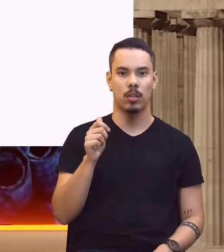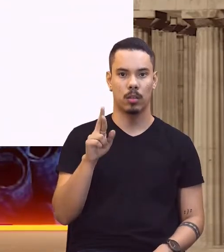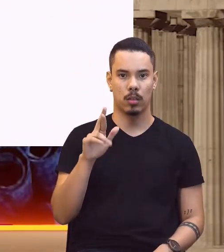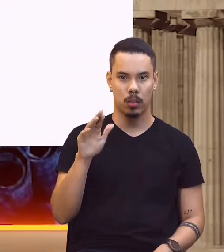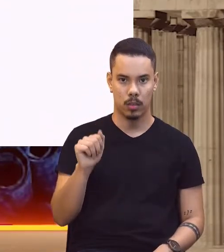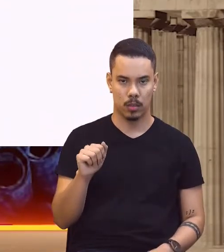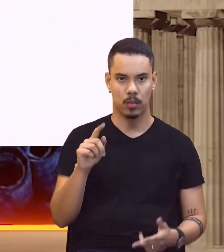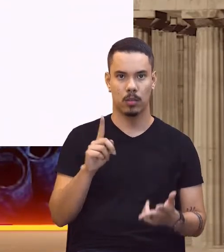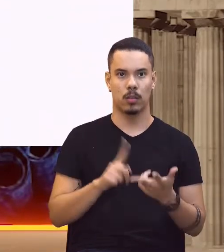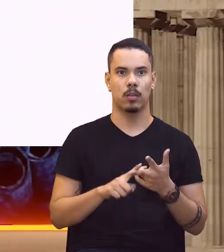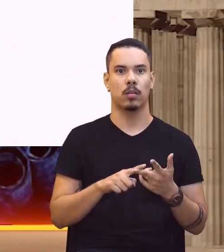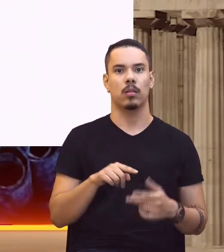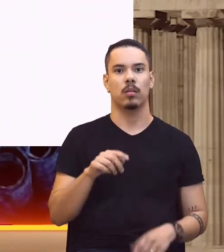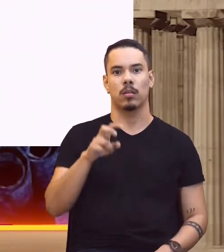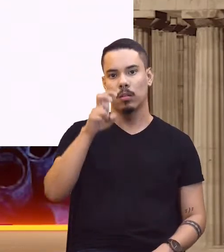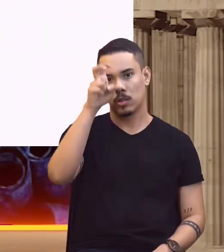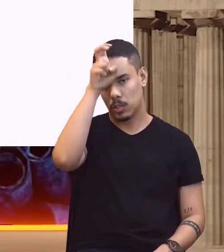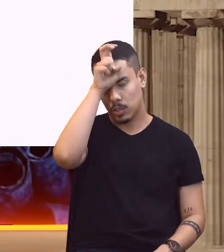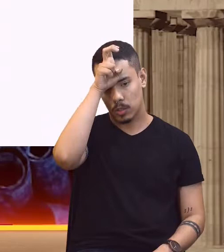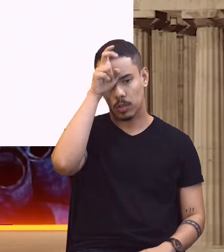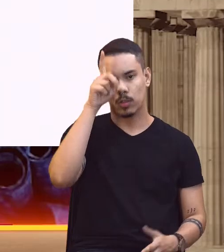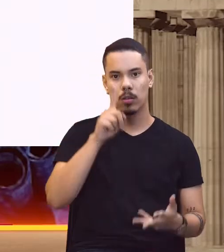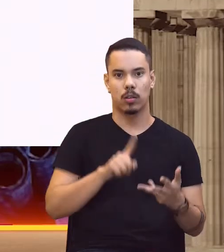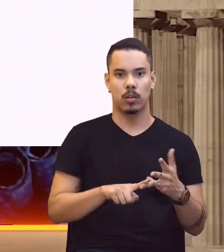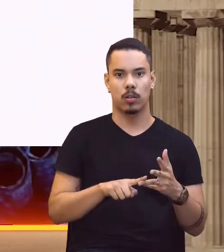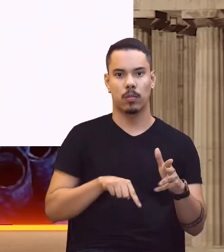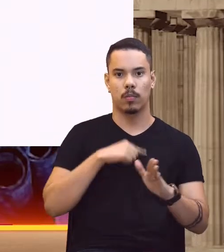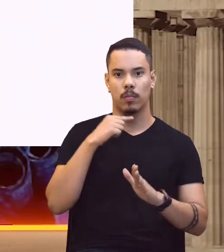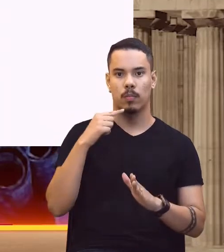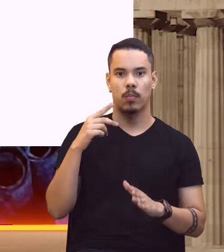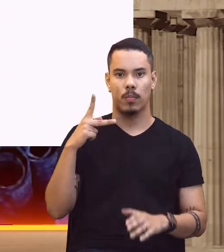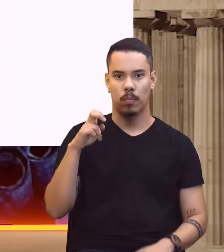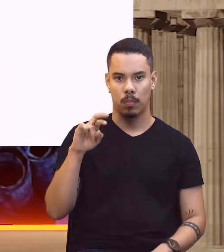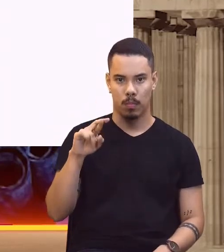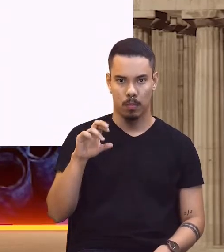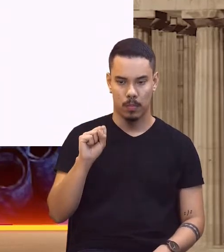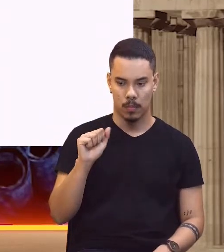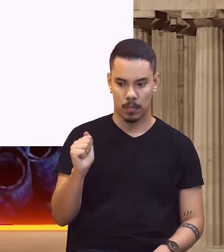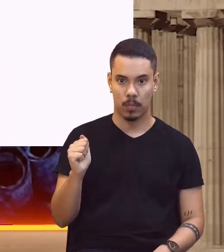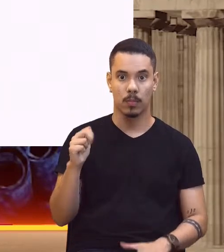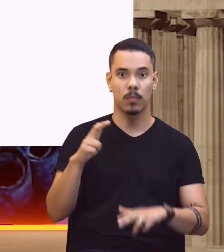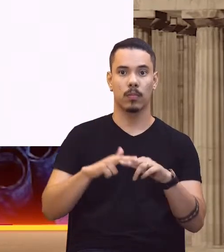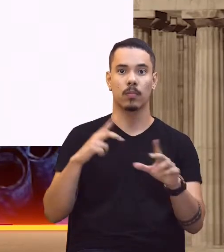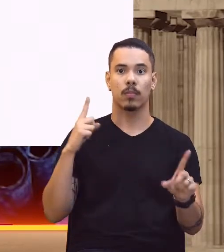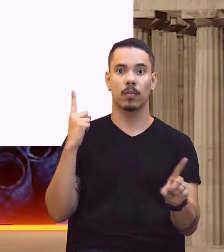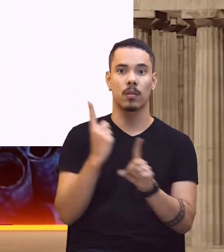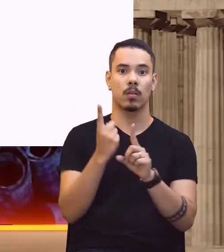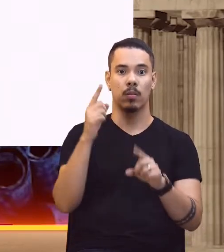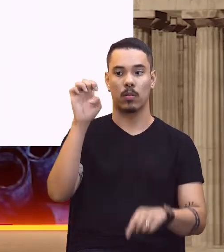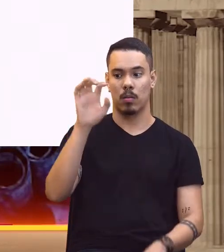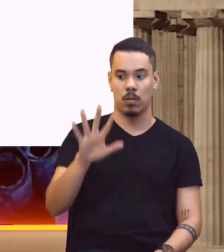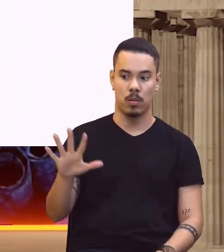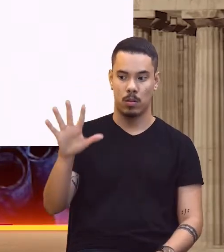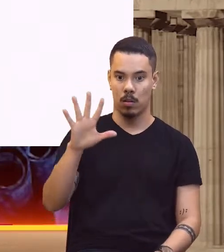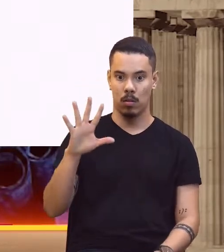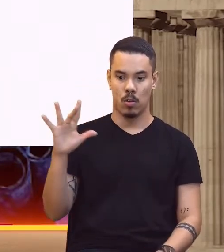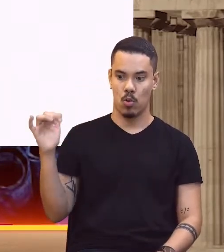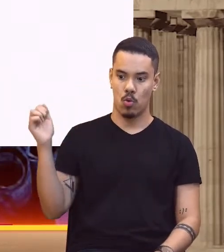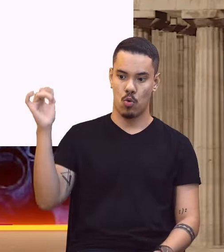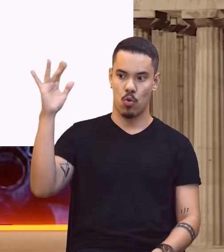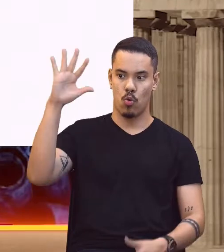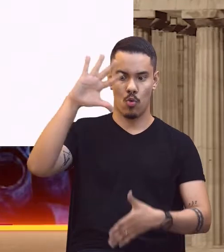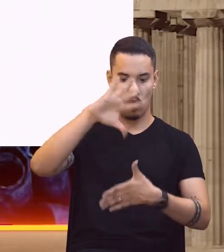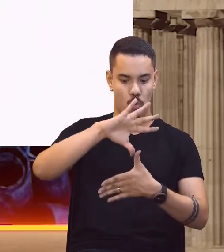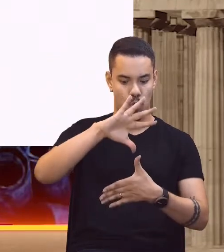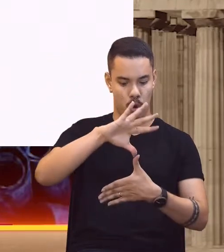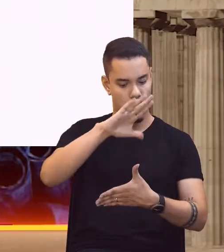região persa. Quando os europeus descobriram as Américas, vieram habitar no Brasil,